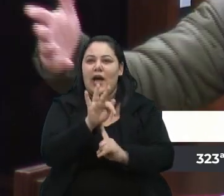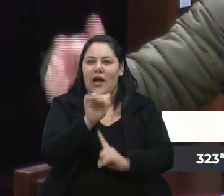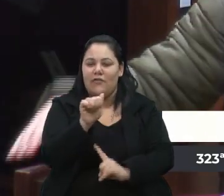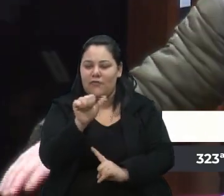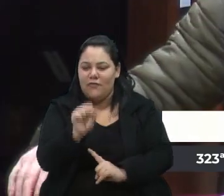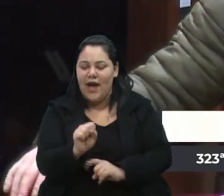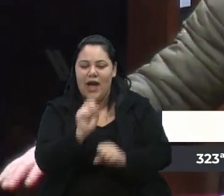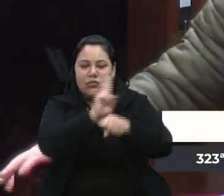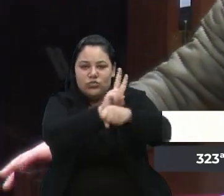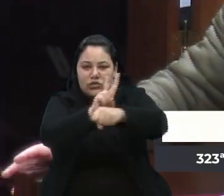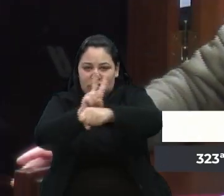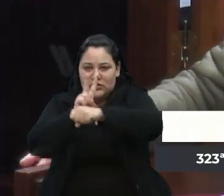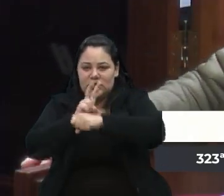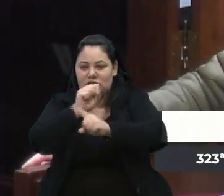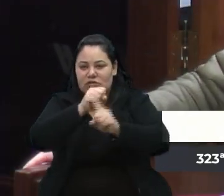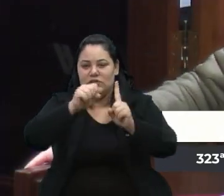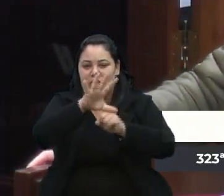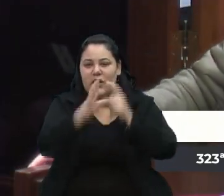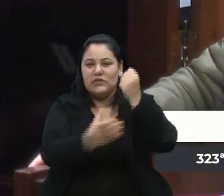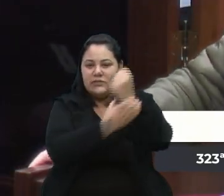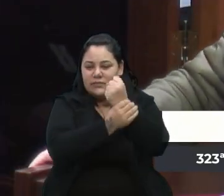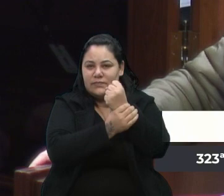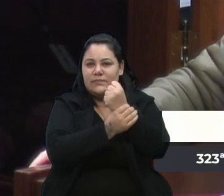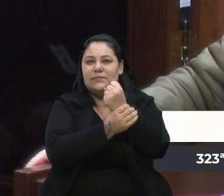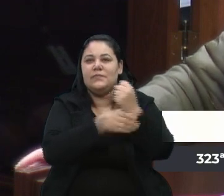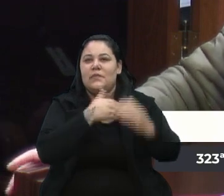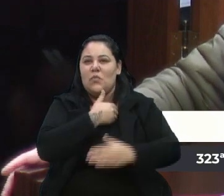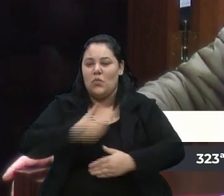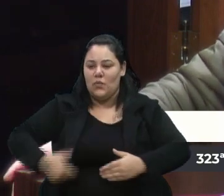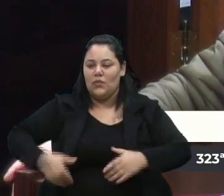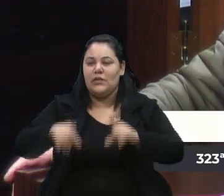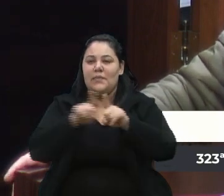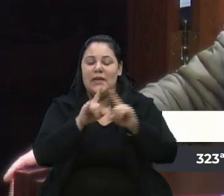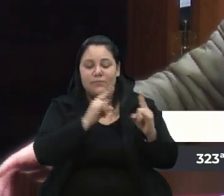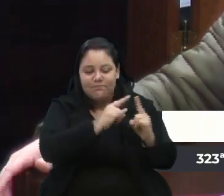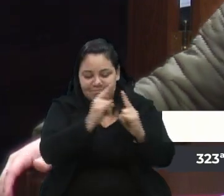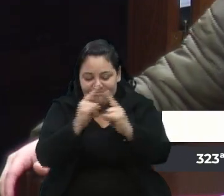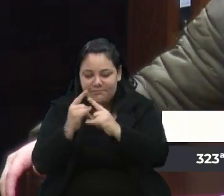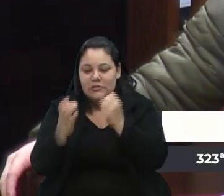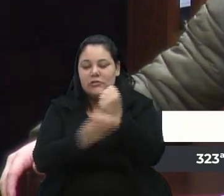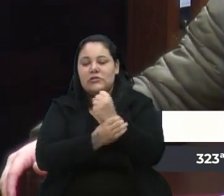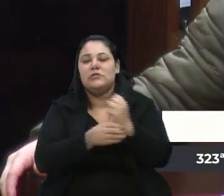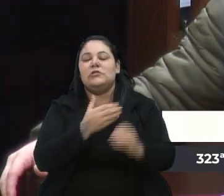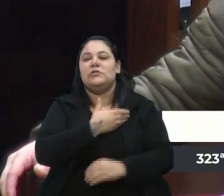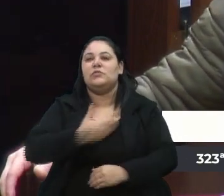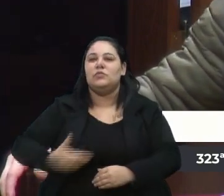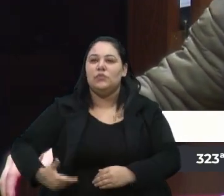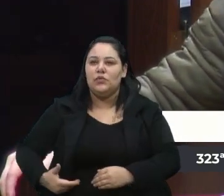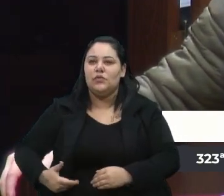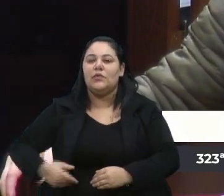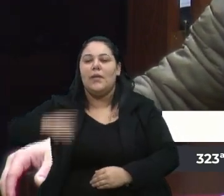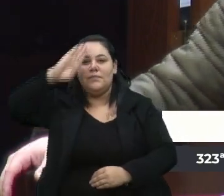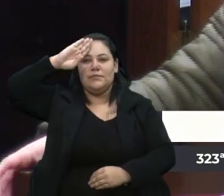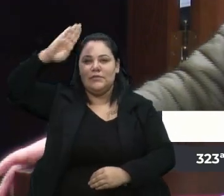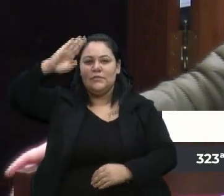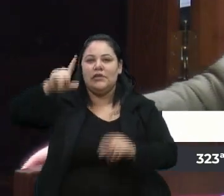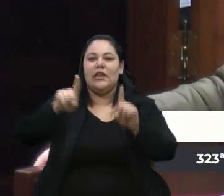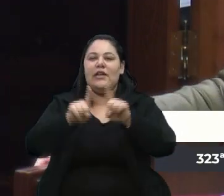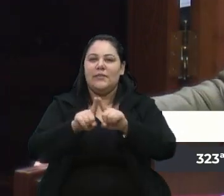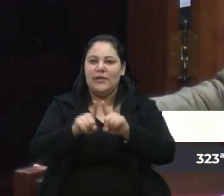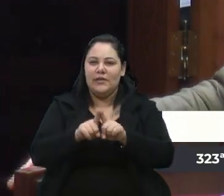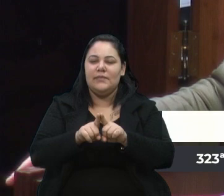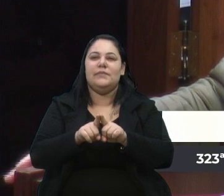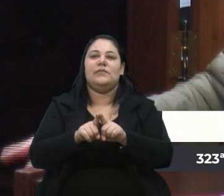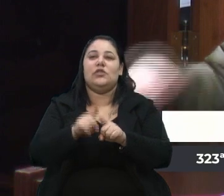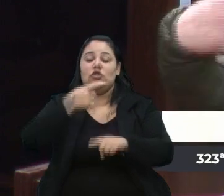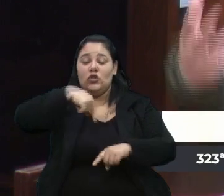social da Secretaria de Segurança Pública os órgãos de Segurança Pública o Proerd da Brigada Militar então nós queremos